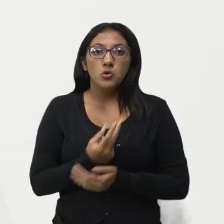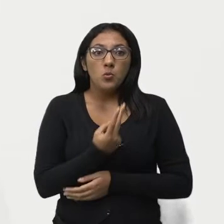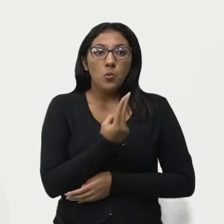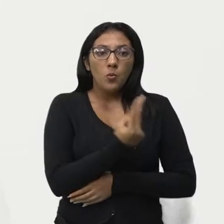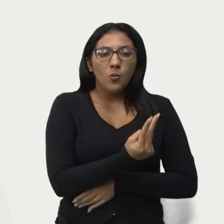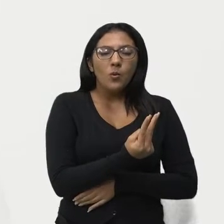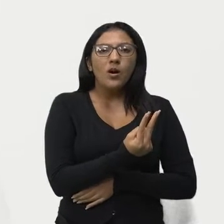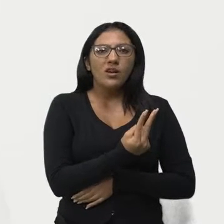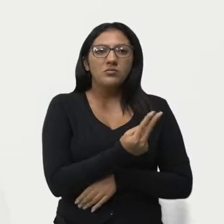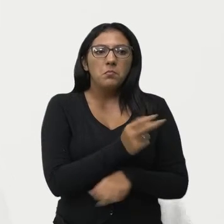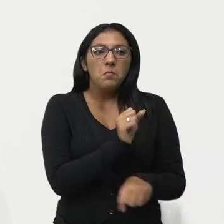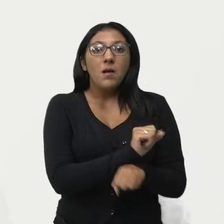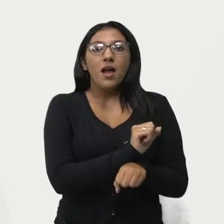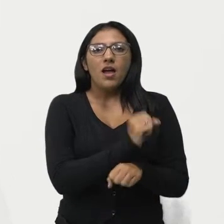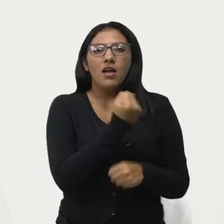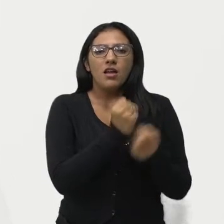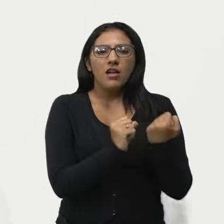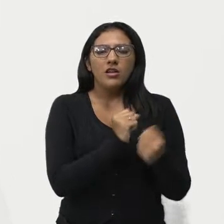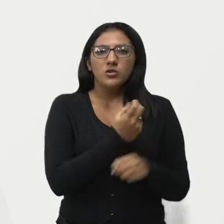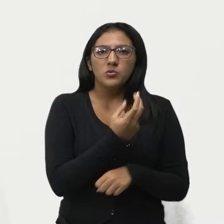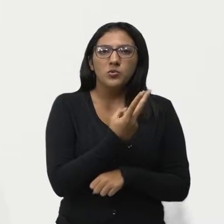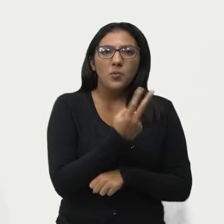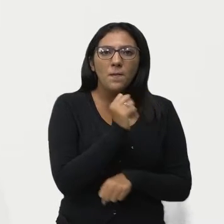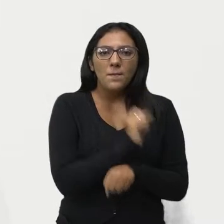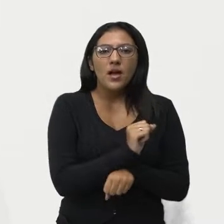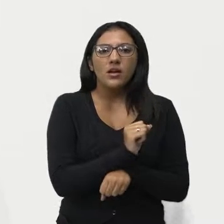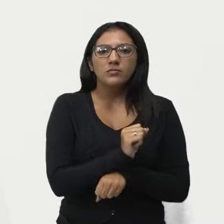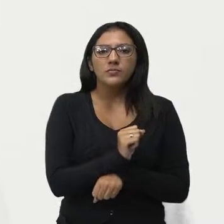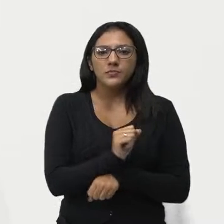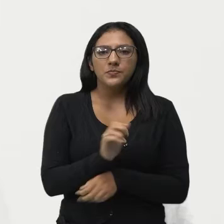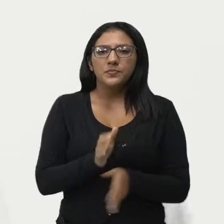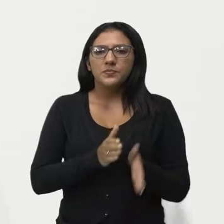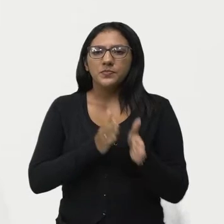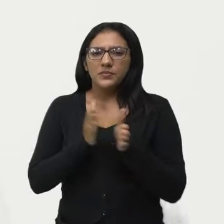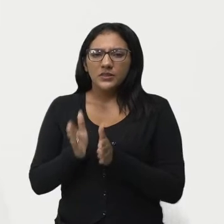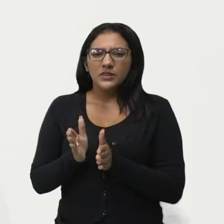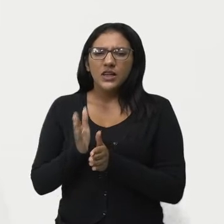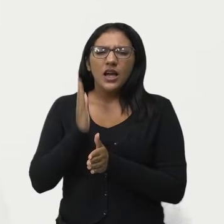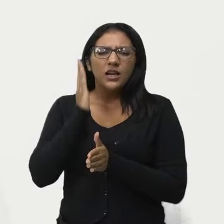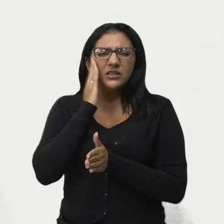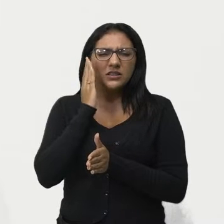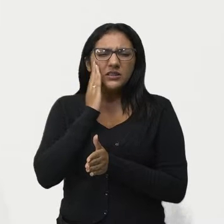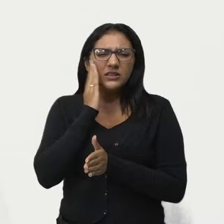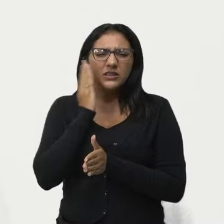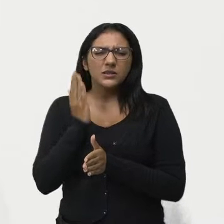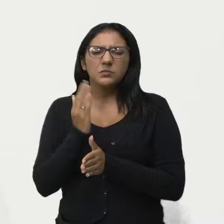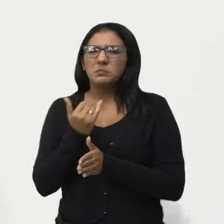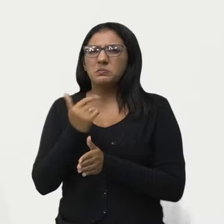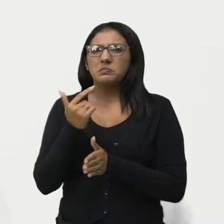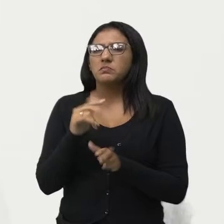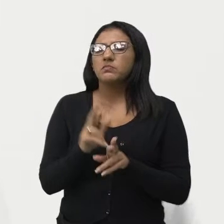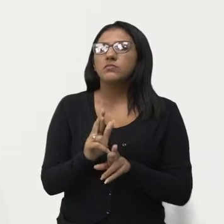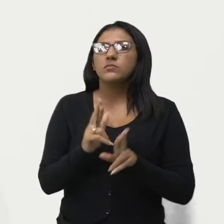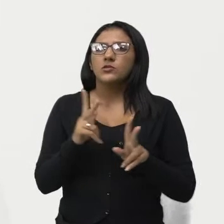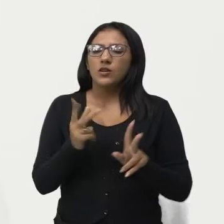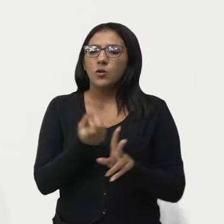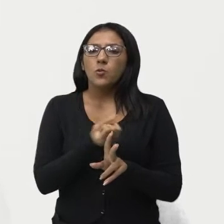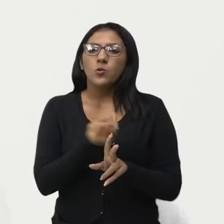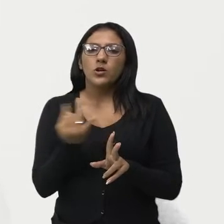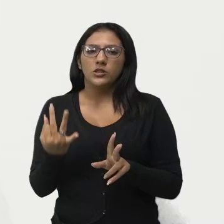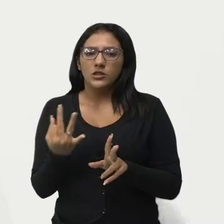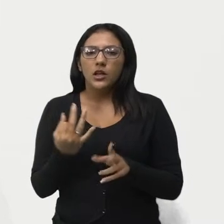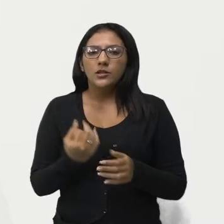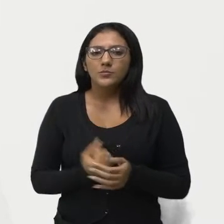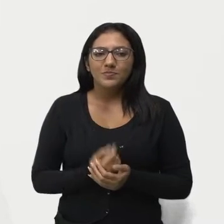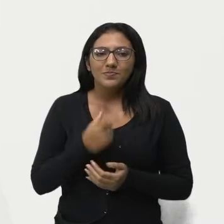para manutenção. Sabendo que não há diferença na quantidade de peças produzidas entre as máquinas, o número